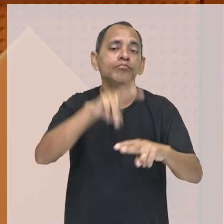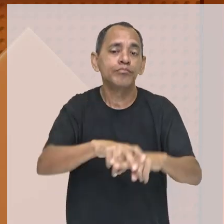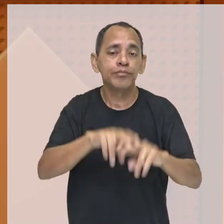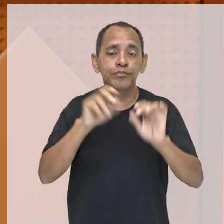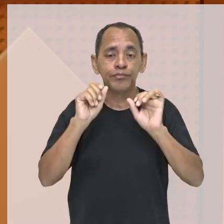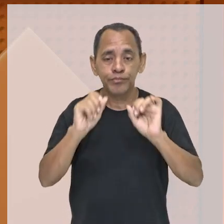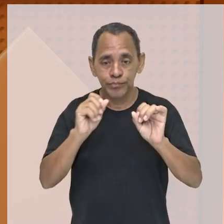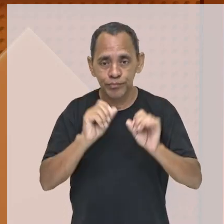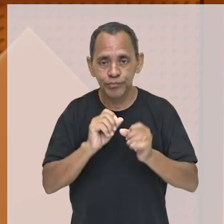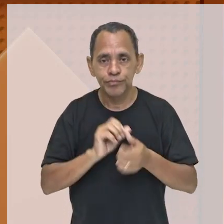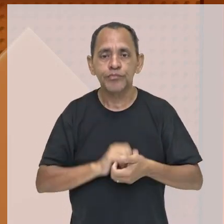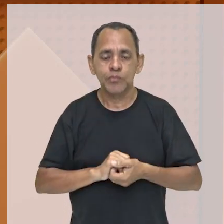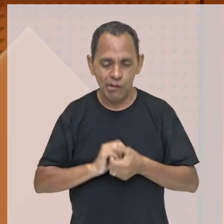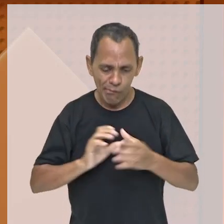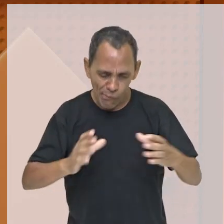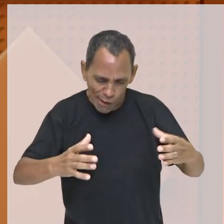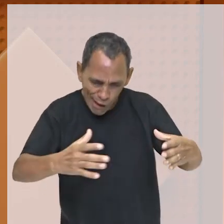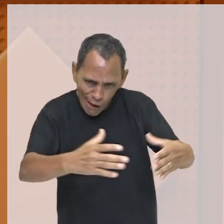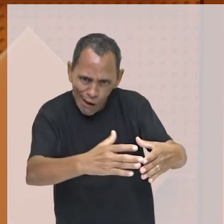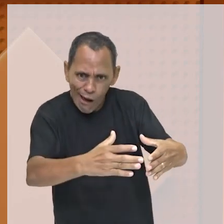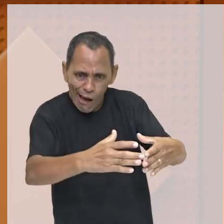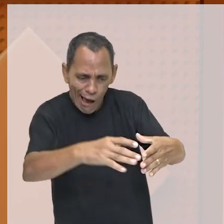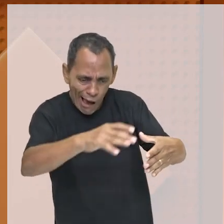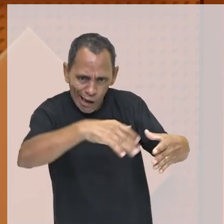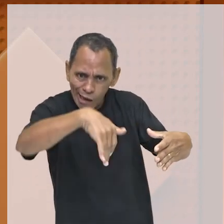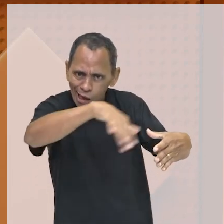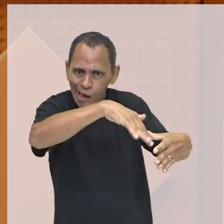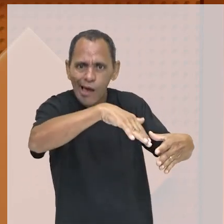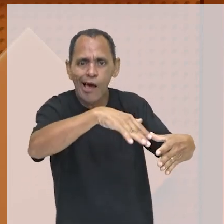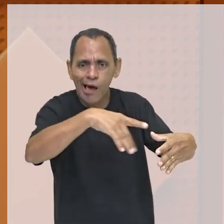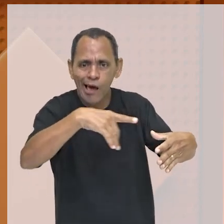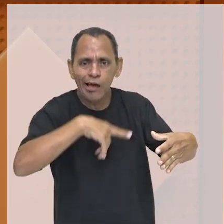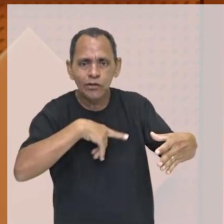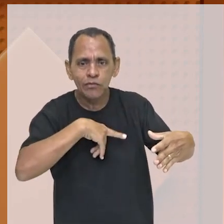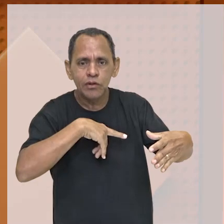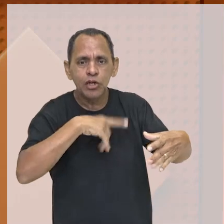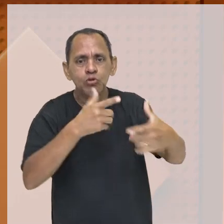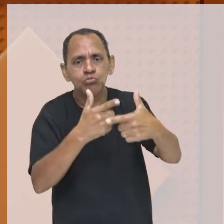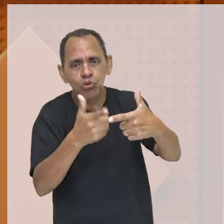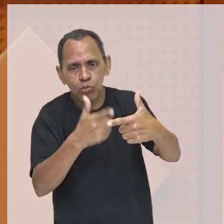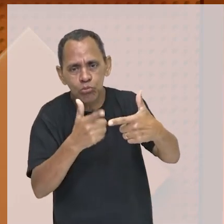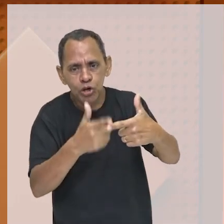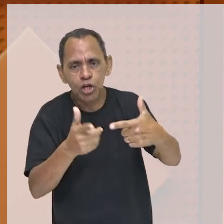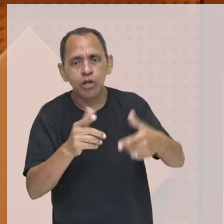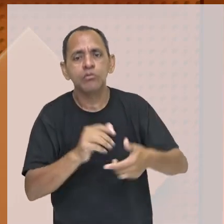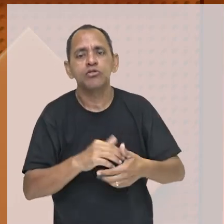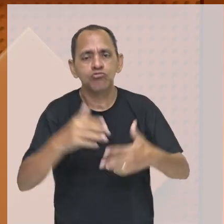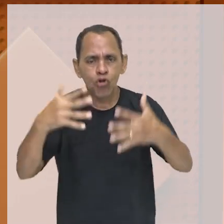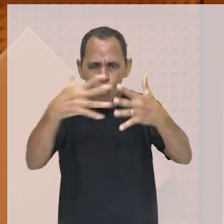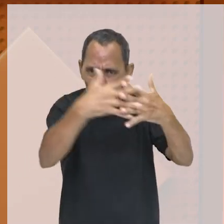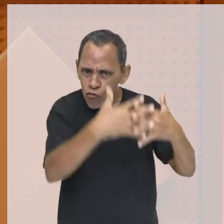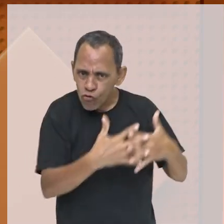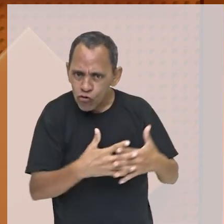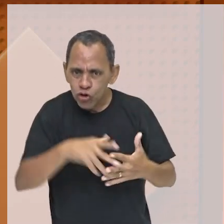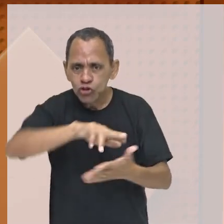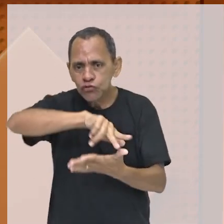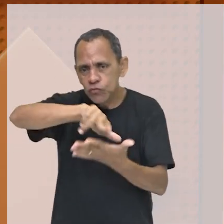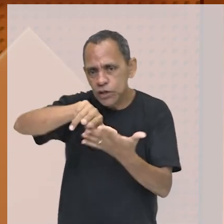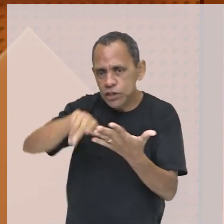a um pedaço de território, né, nós passamos a ter vários tipos de conflitos